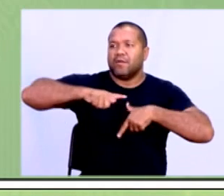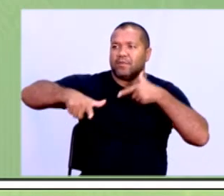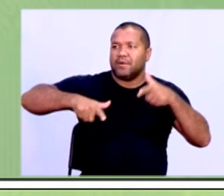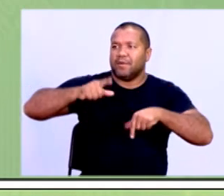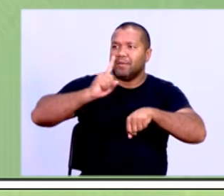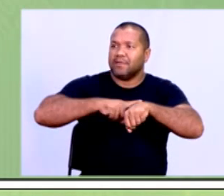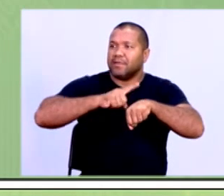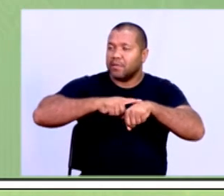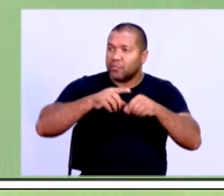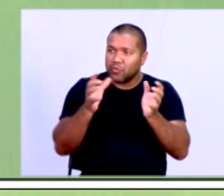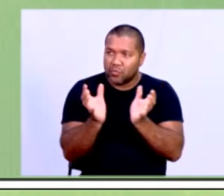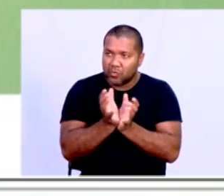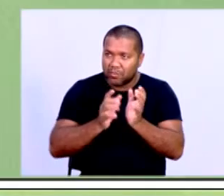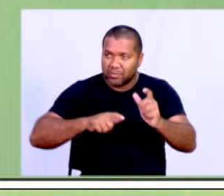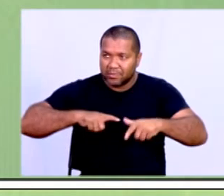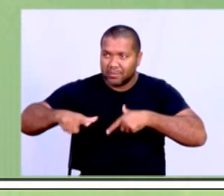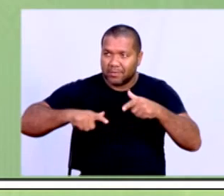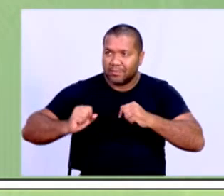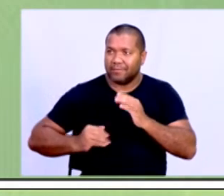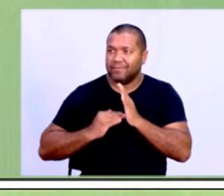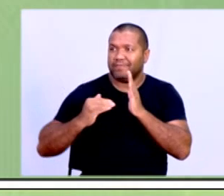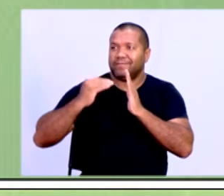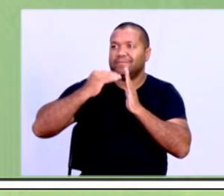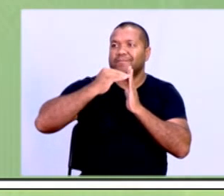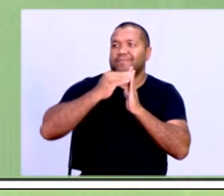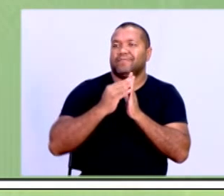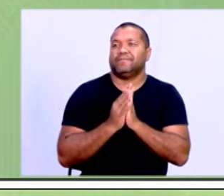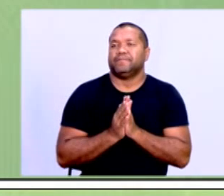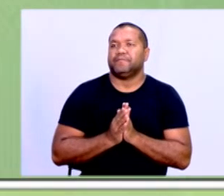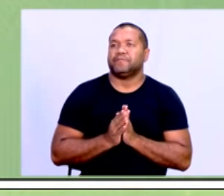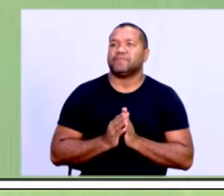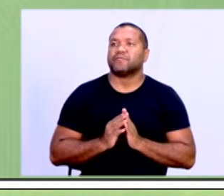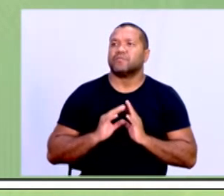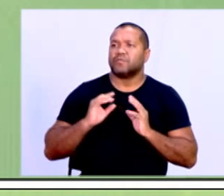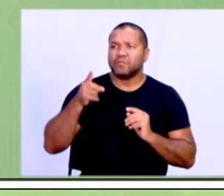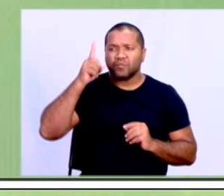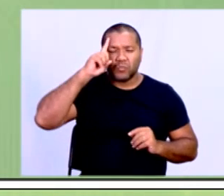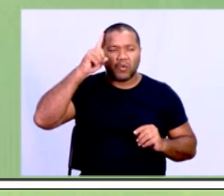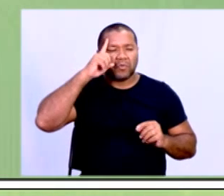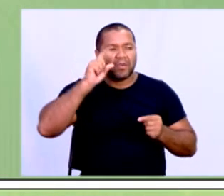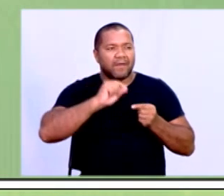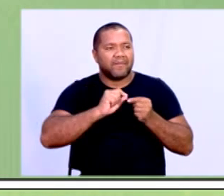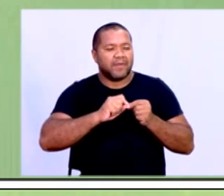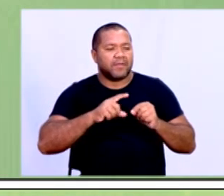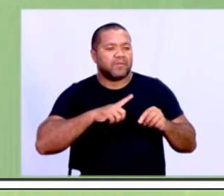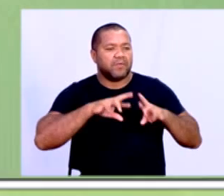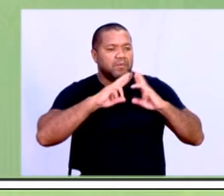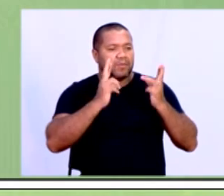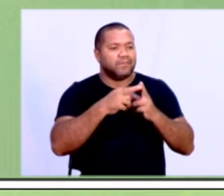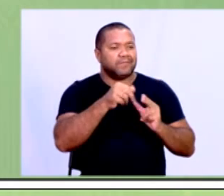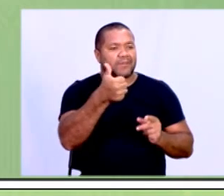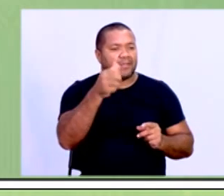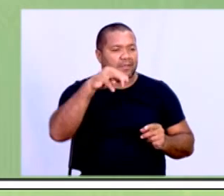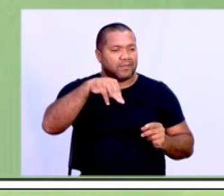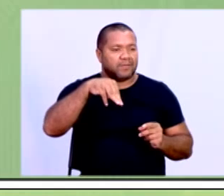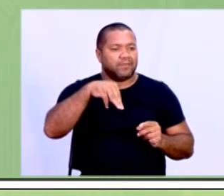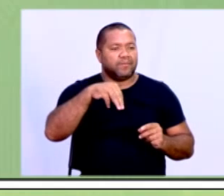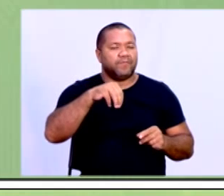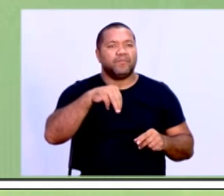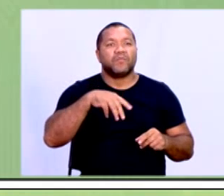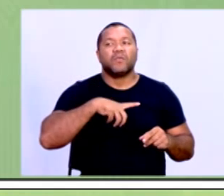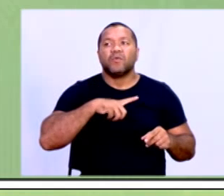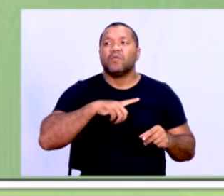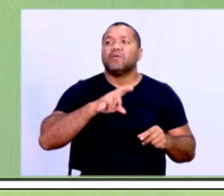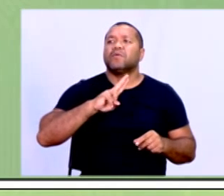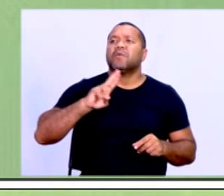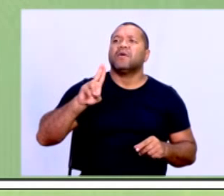do time de desenvolvimento. Todo dia é feita uma reunião de 15 minutos chamada de